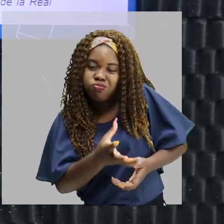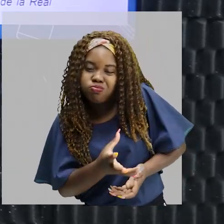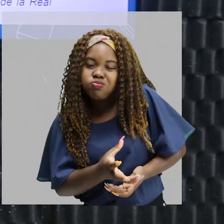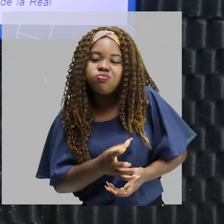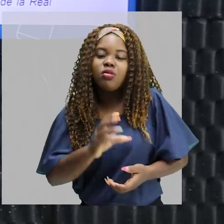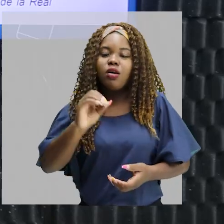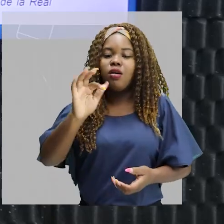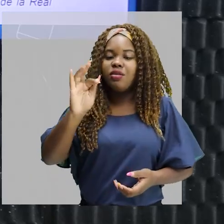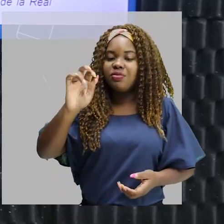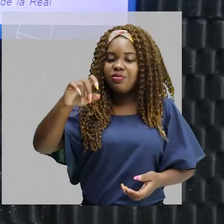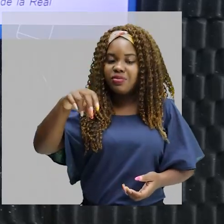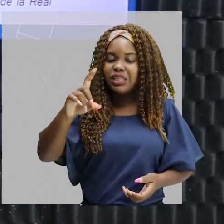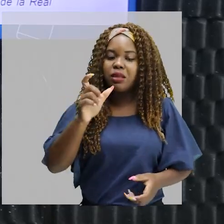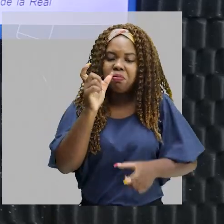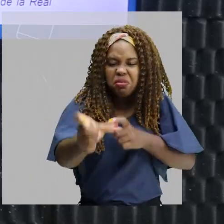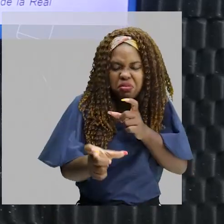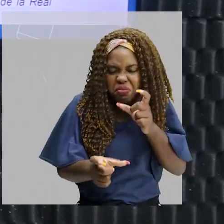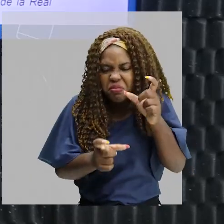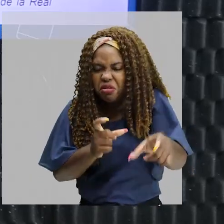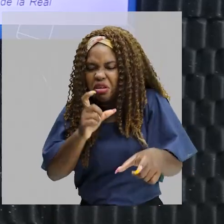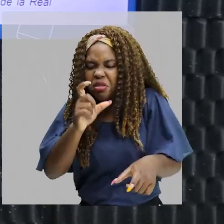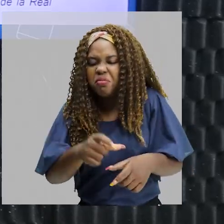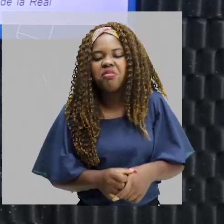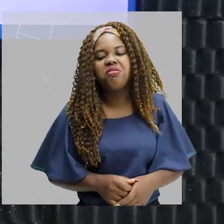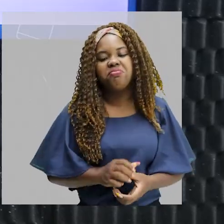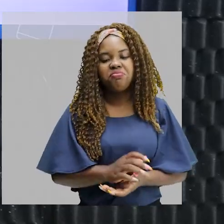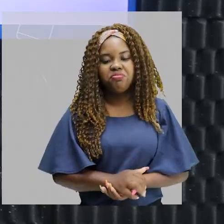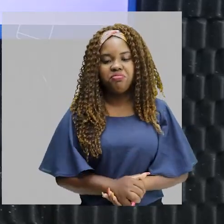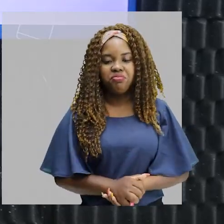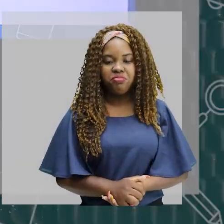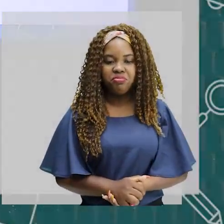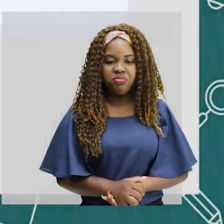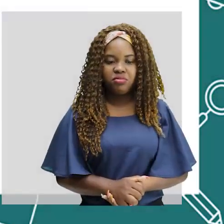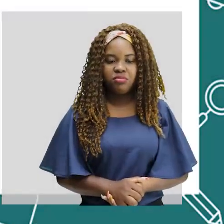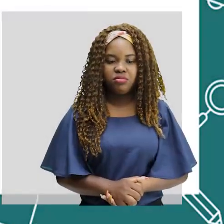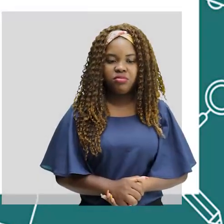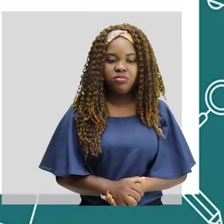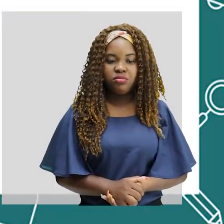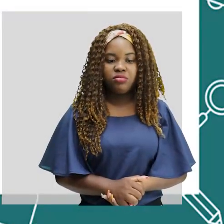pela sua posição moral ou sexual.